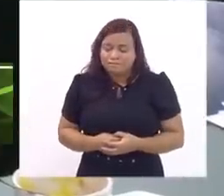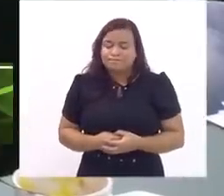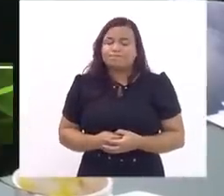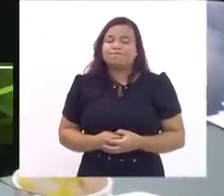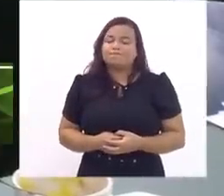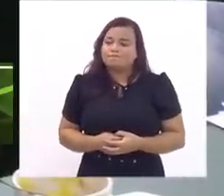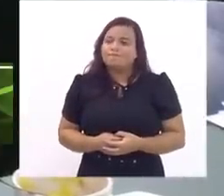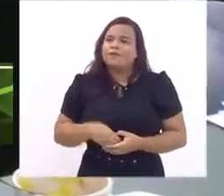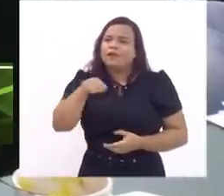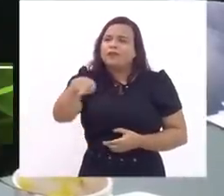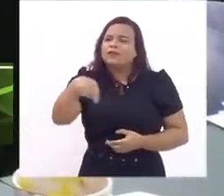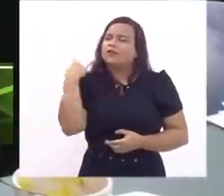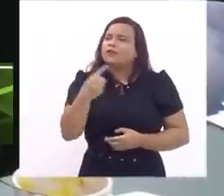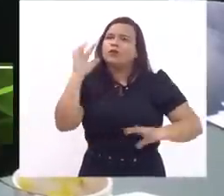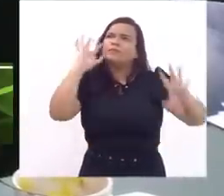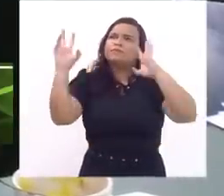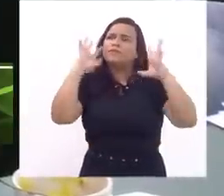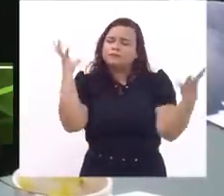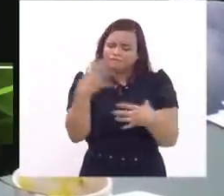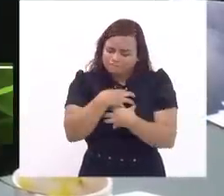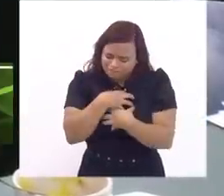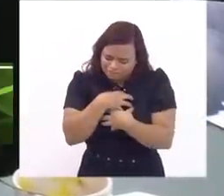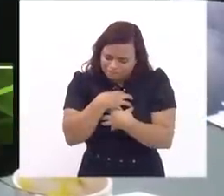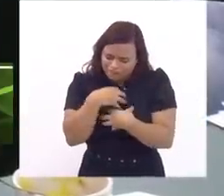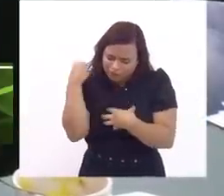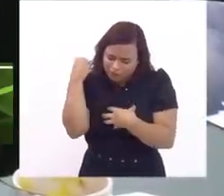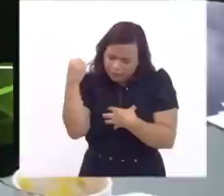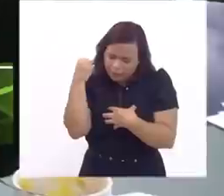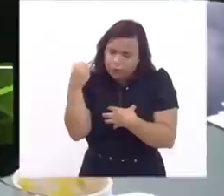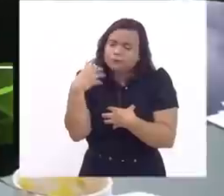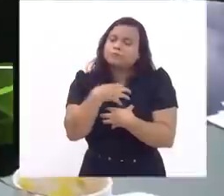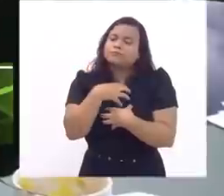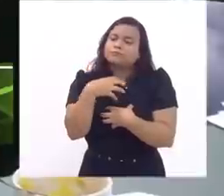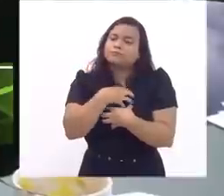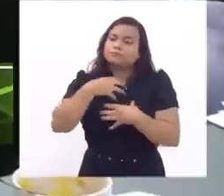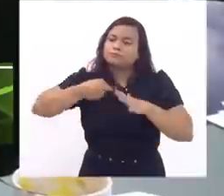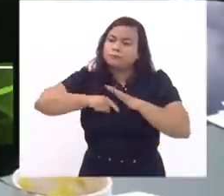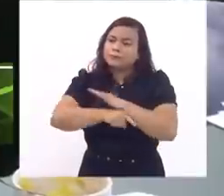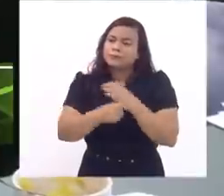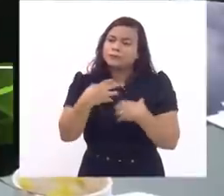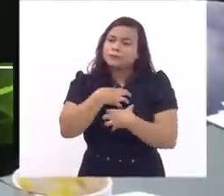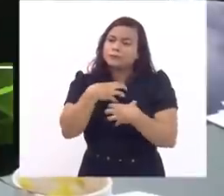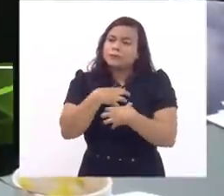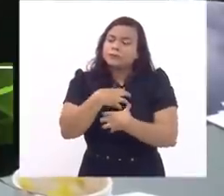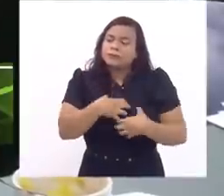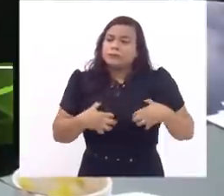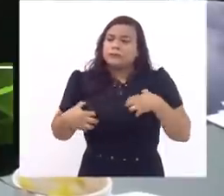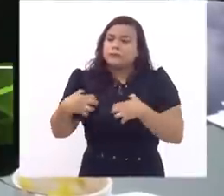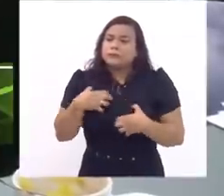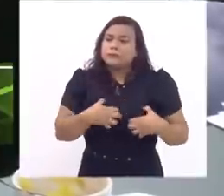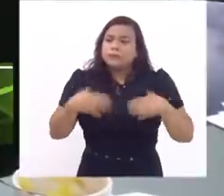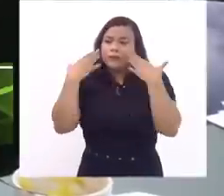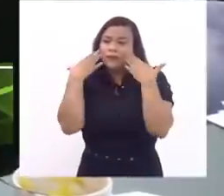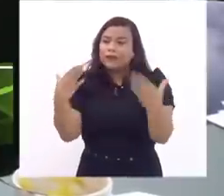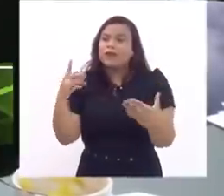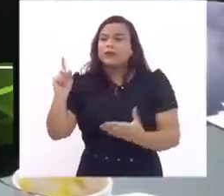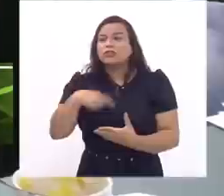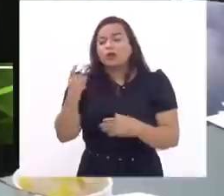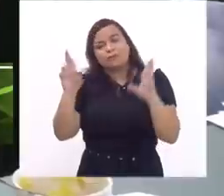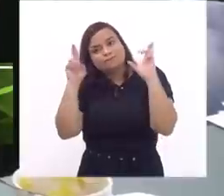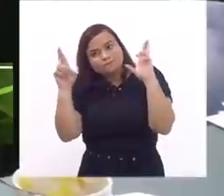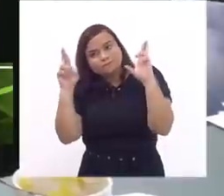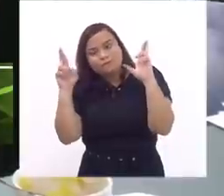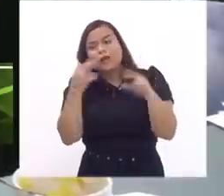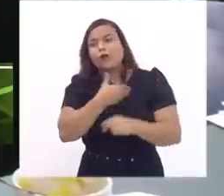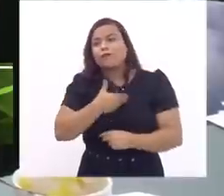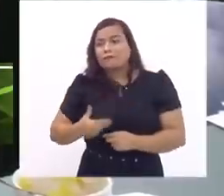isso nos traz assim um lamento profundo, do quanto que a gente espera que um governo